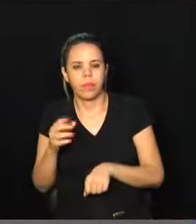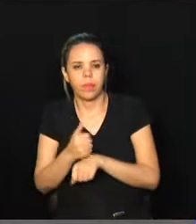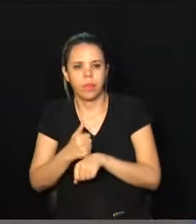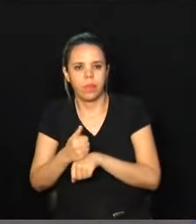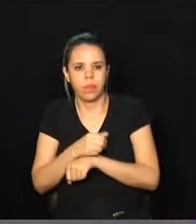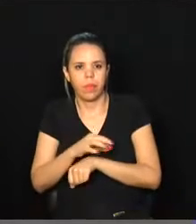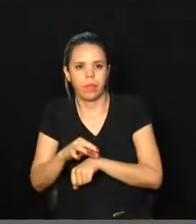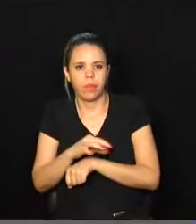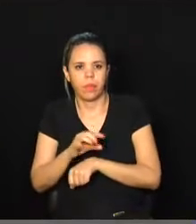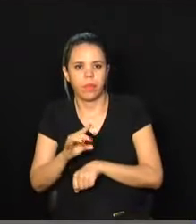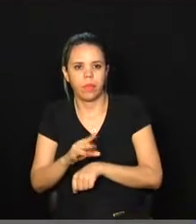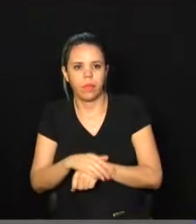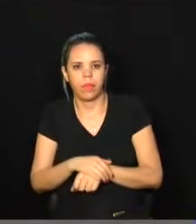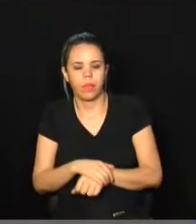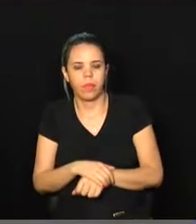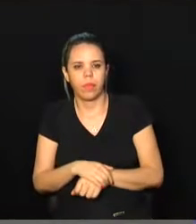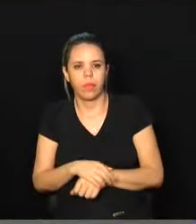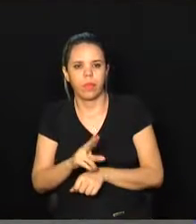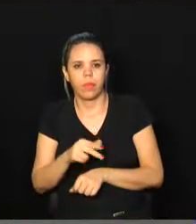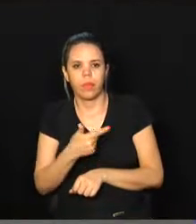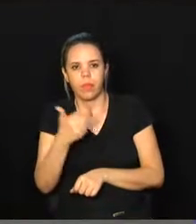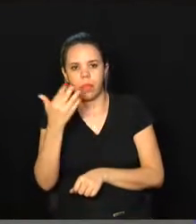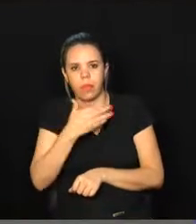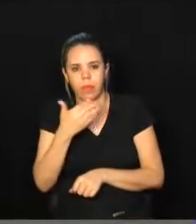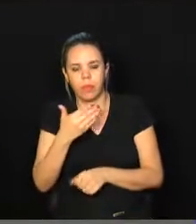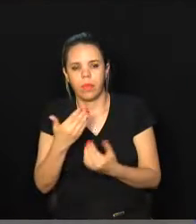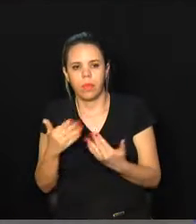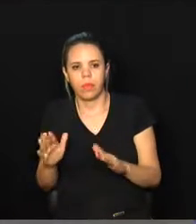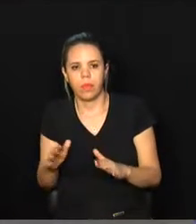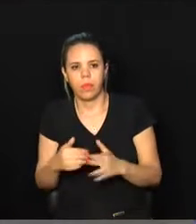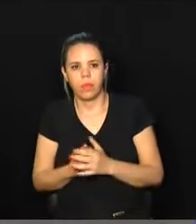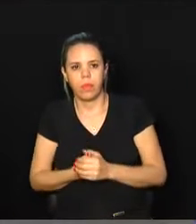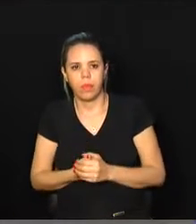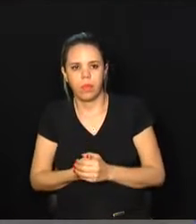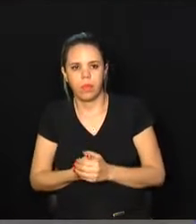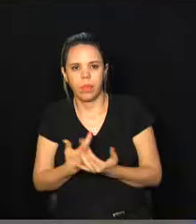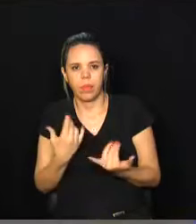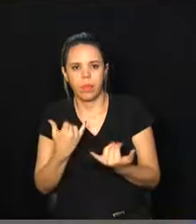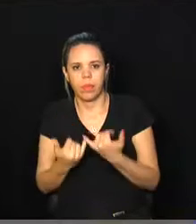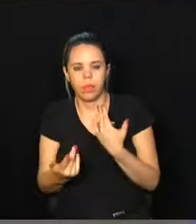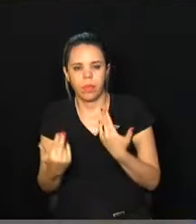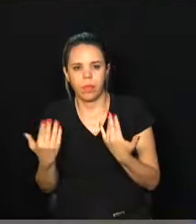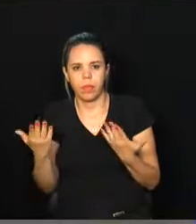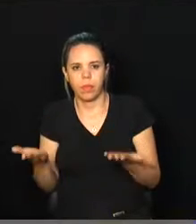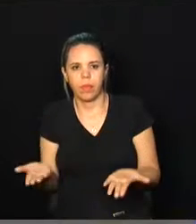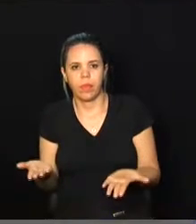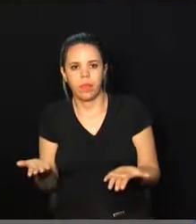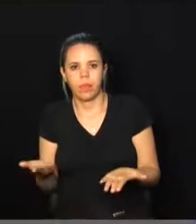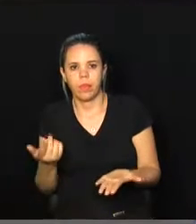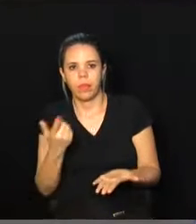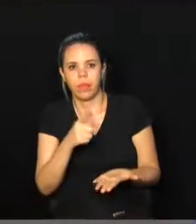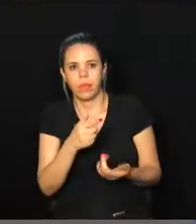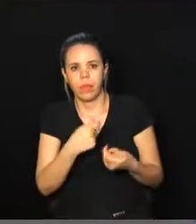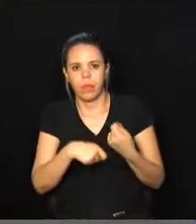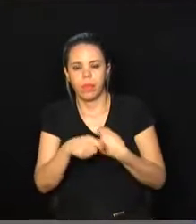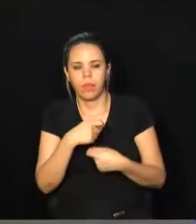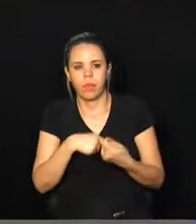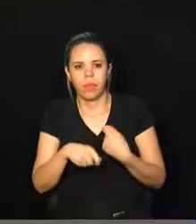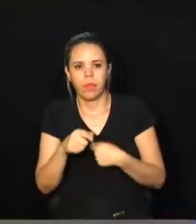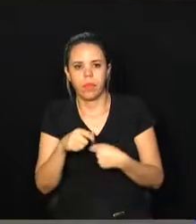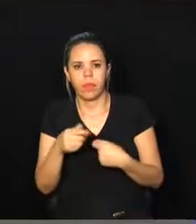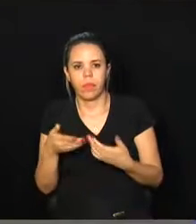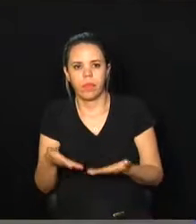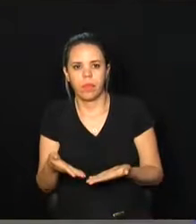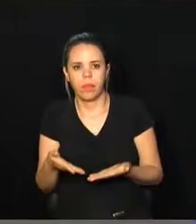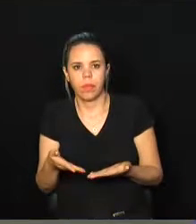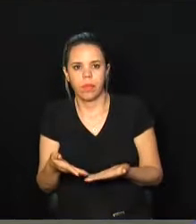de arquitetura, e nunca vi uma abertura semelhante em qualquer outra administração. Então, pelo menos